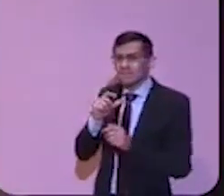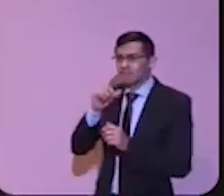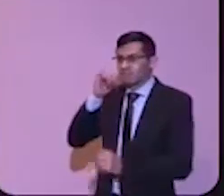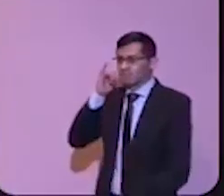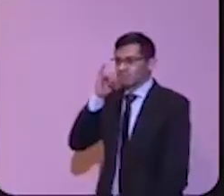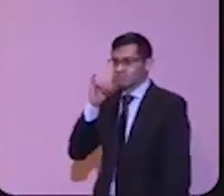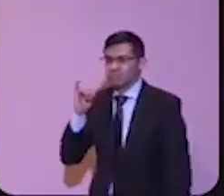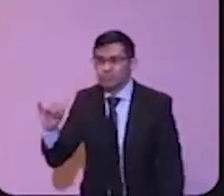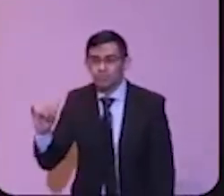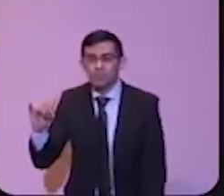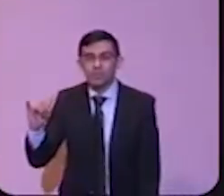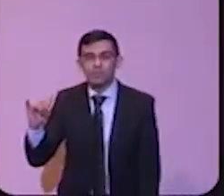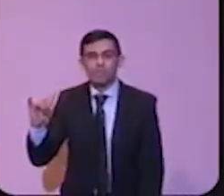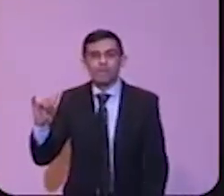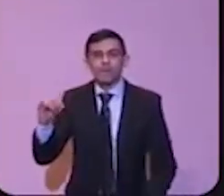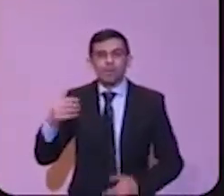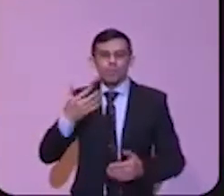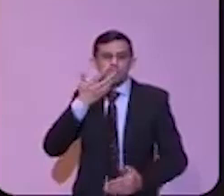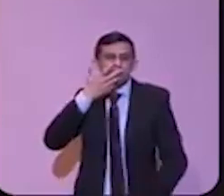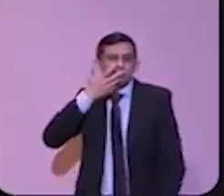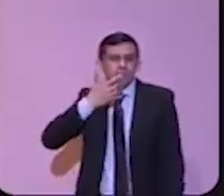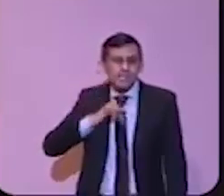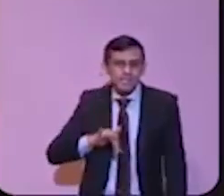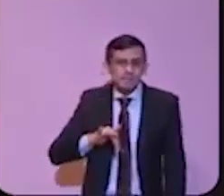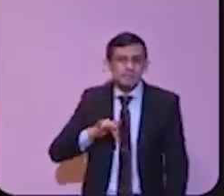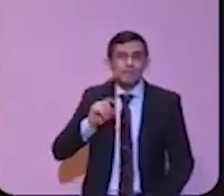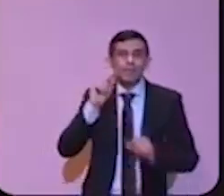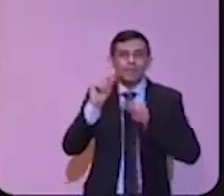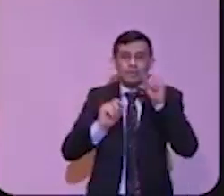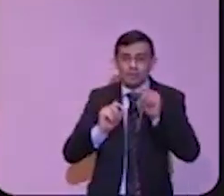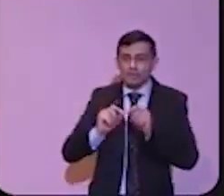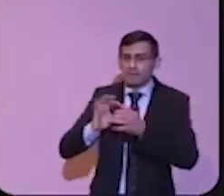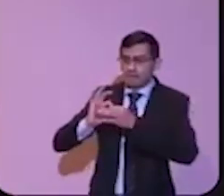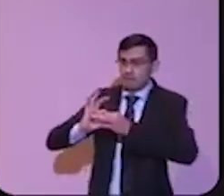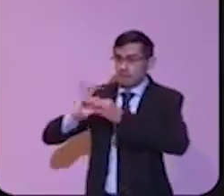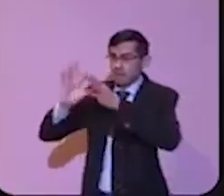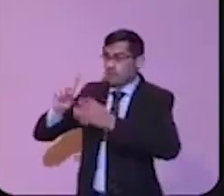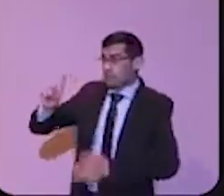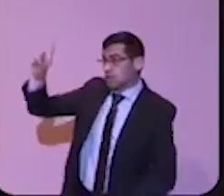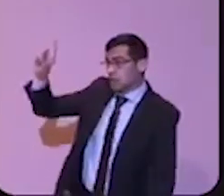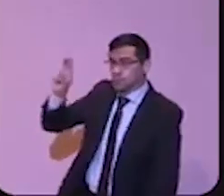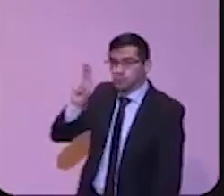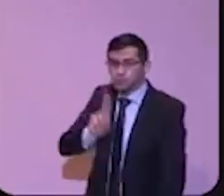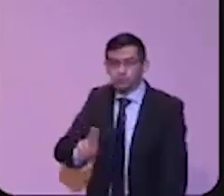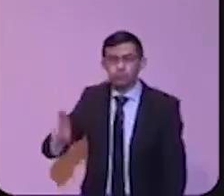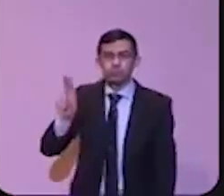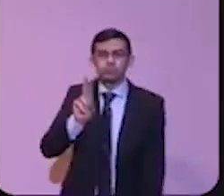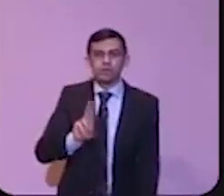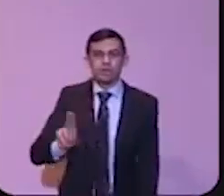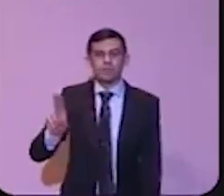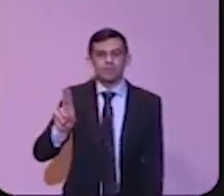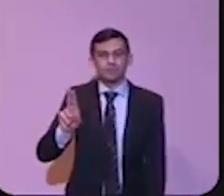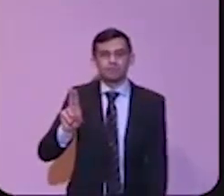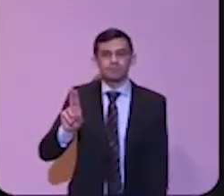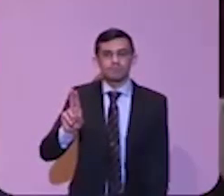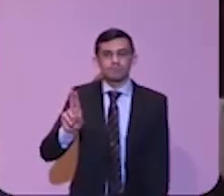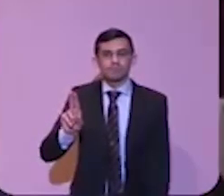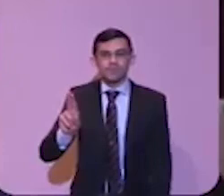profecia. Ele, uma criança, se deixa usar por Deus.